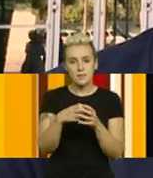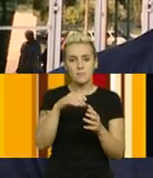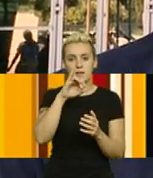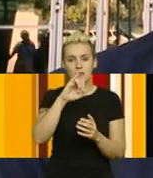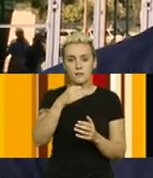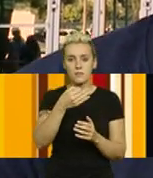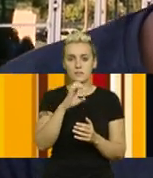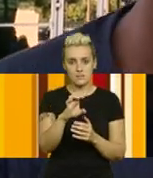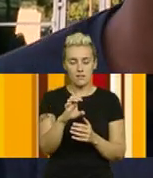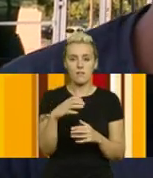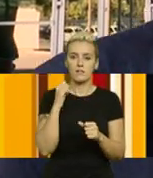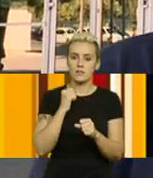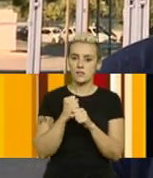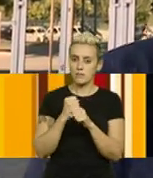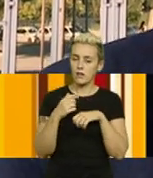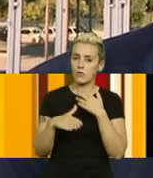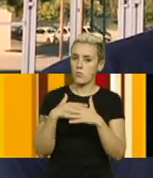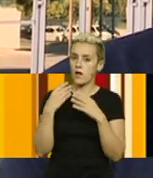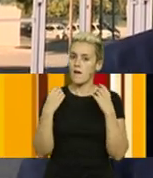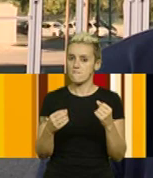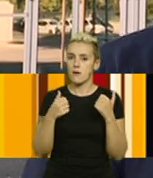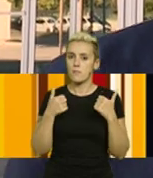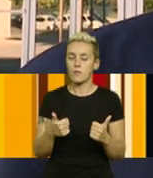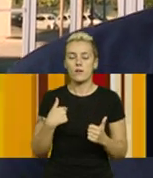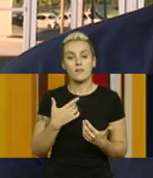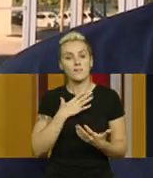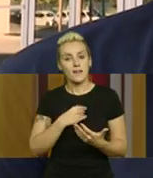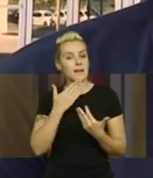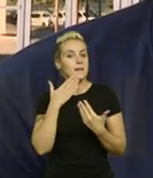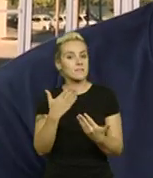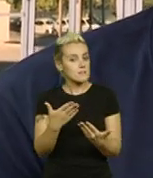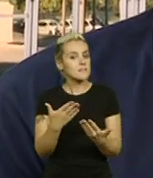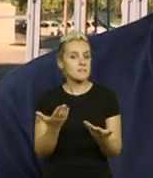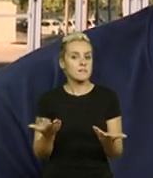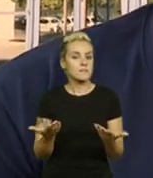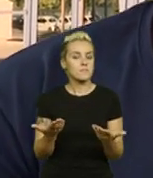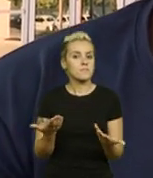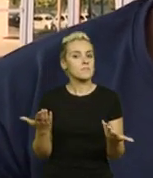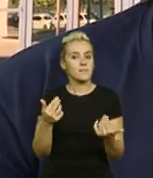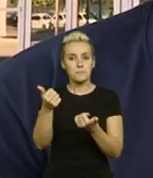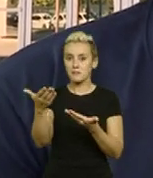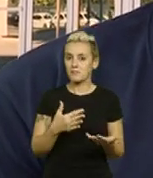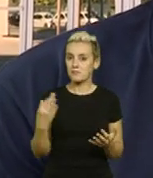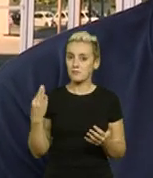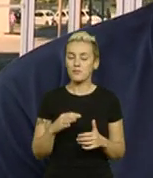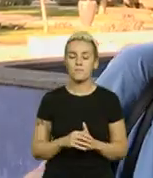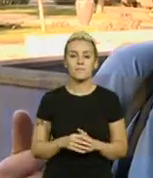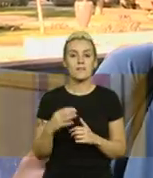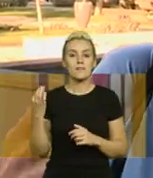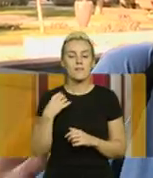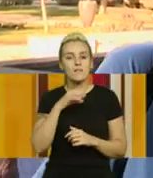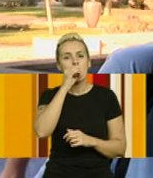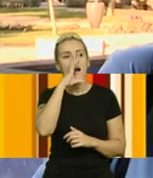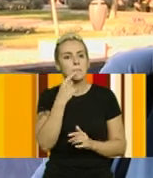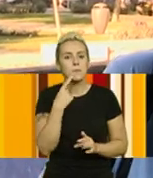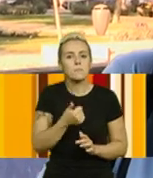eptc está fazendo um bom trabalho e só tenho que agradecer por essa recessão tivemos